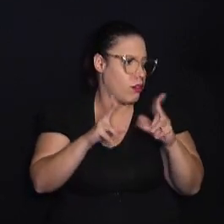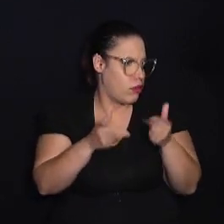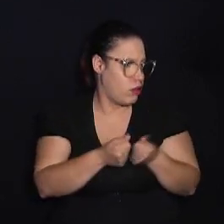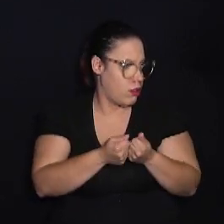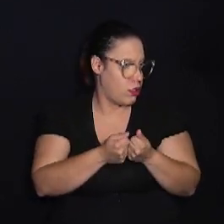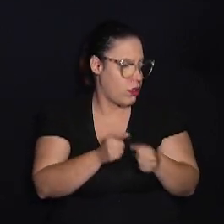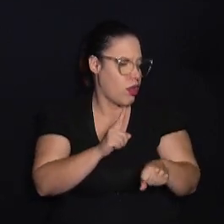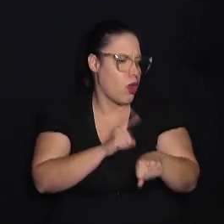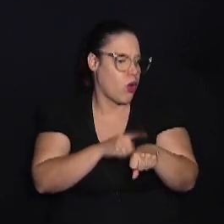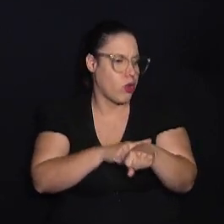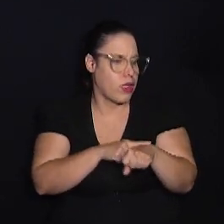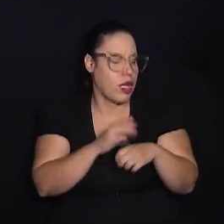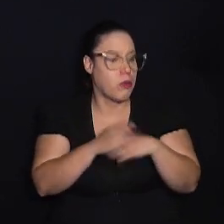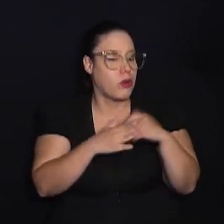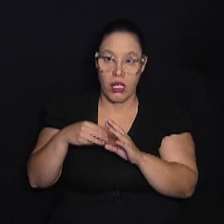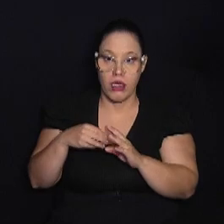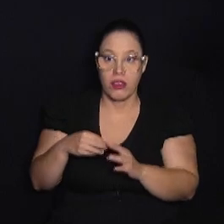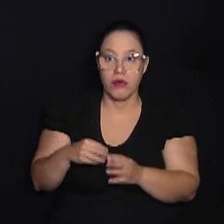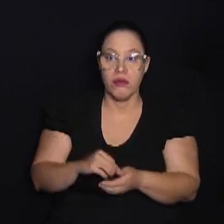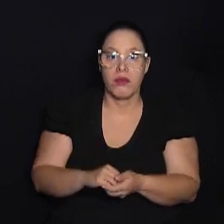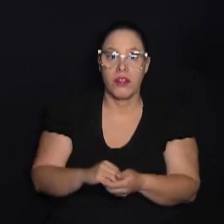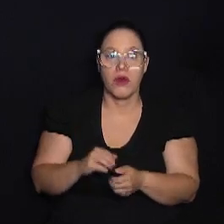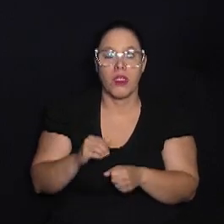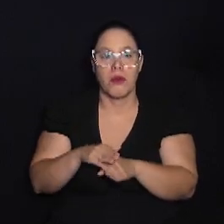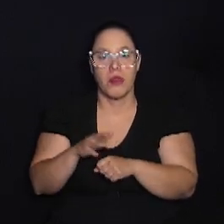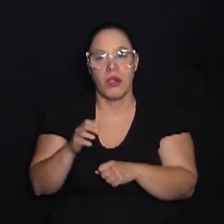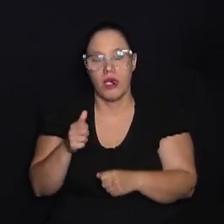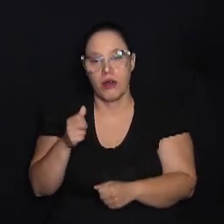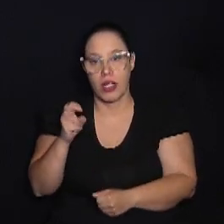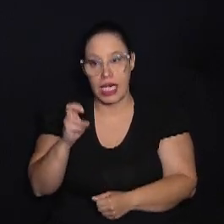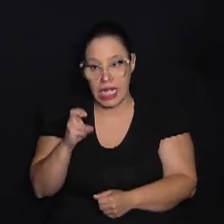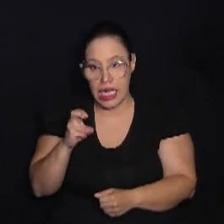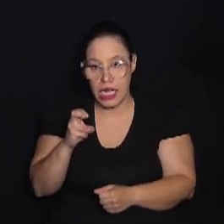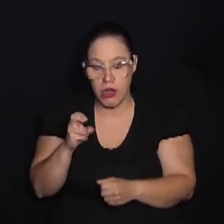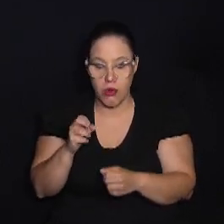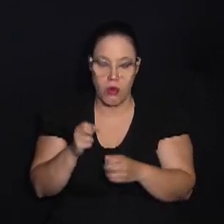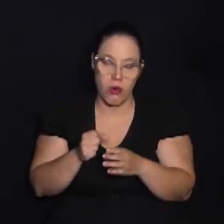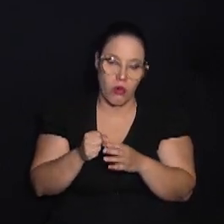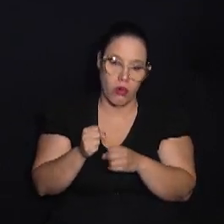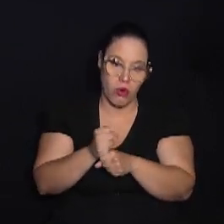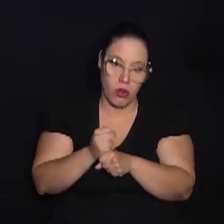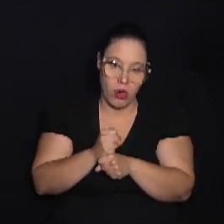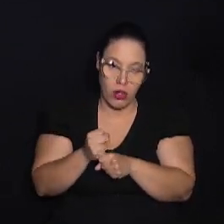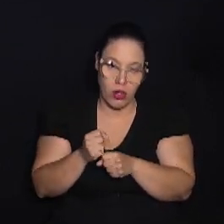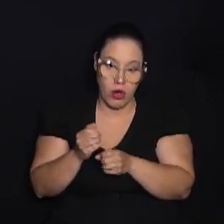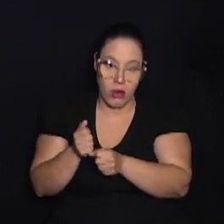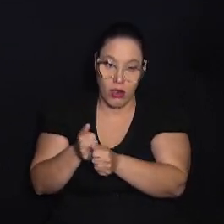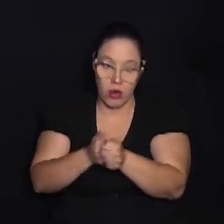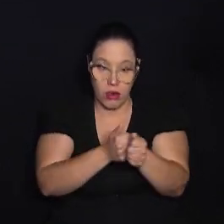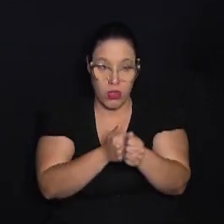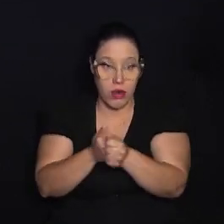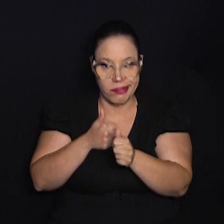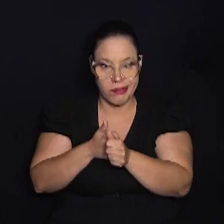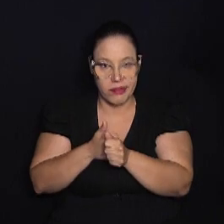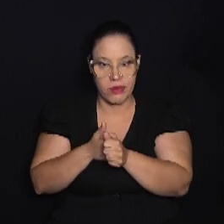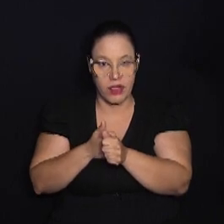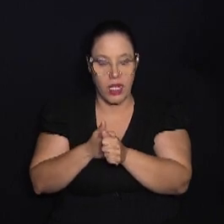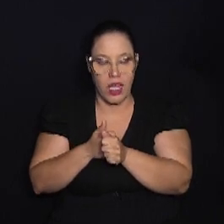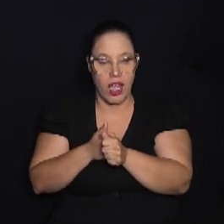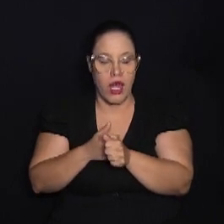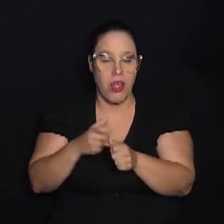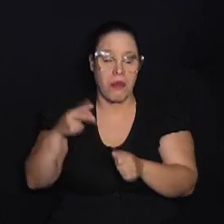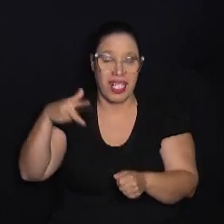de tratamento é de quanto? De 1, 2 anos ou até mais, né? Essa qualidade de vida, Assim, ela volta?